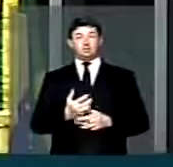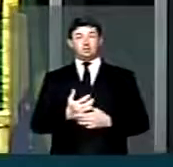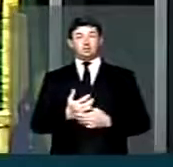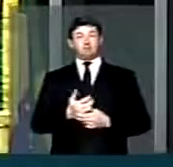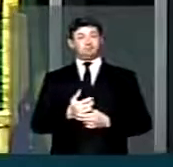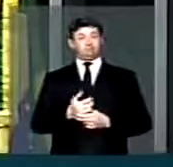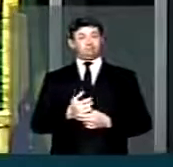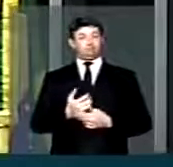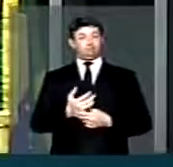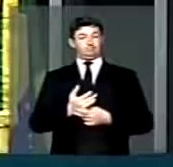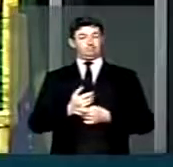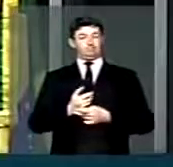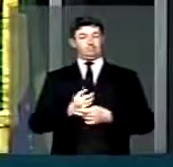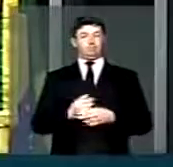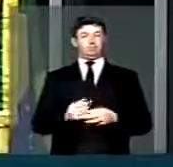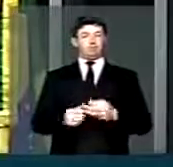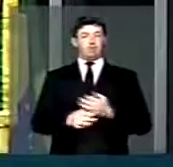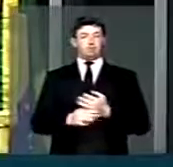19,5%.